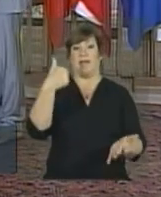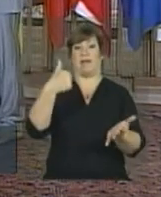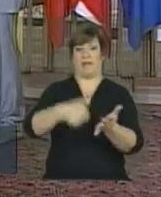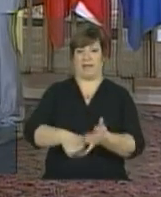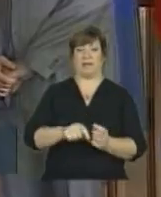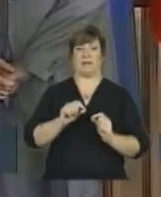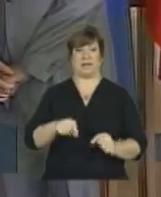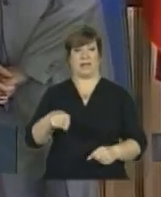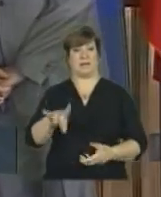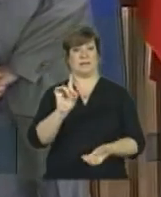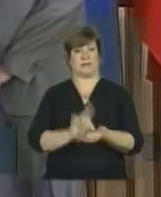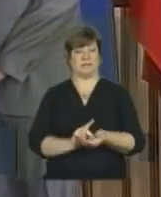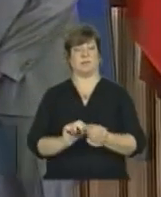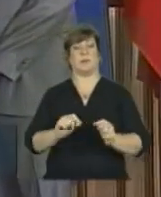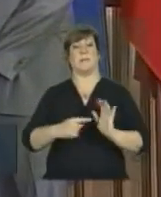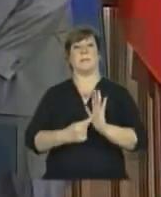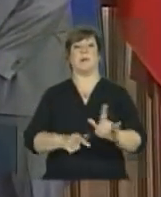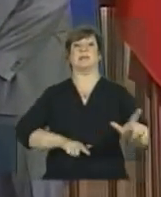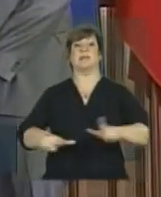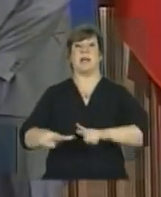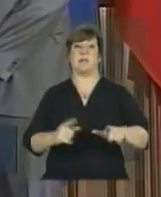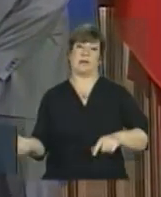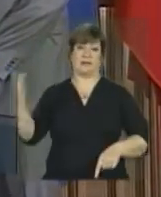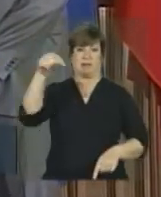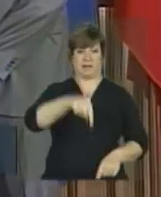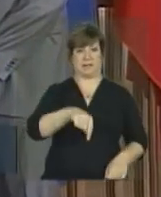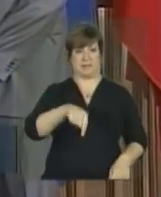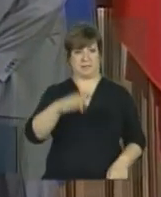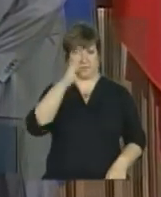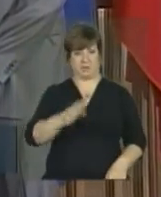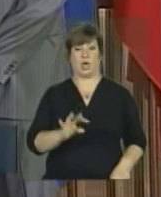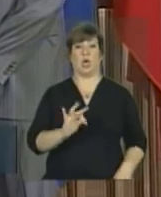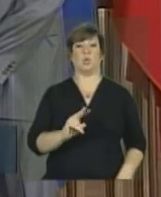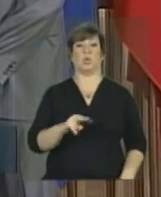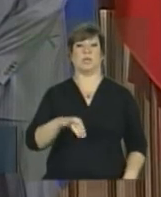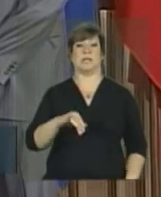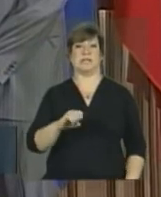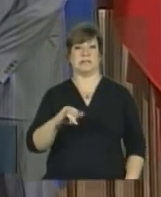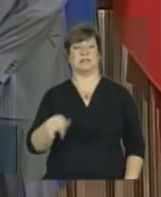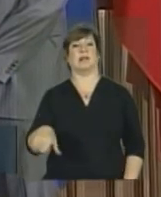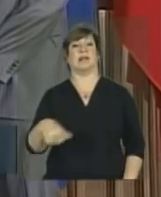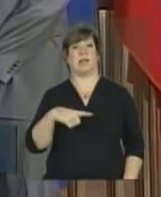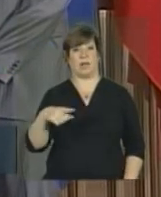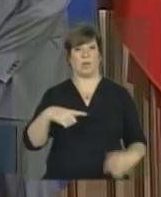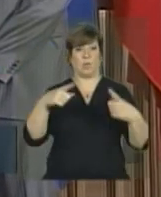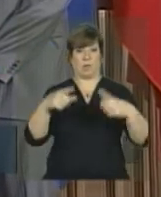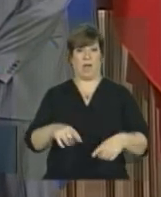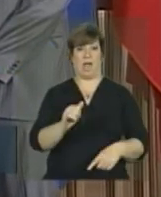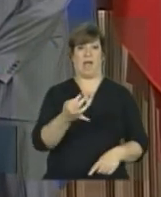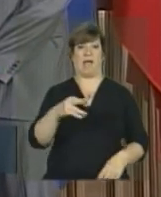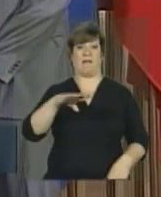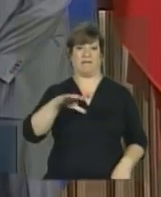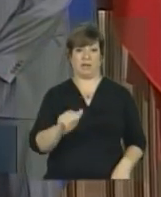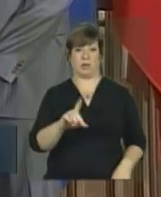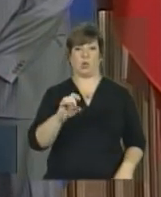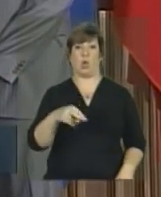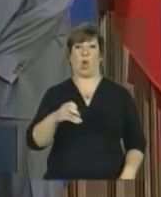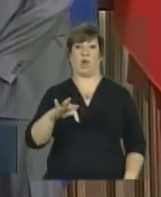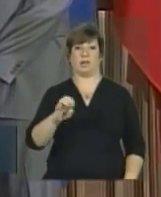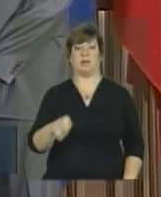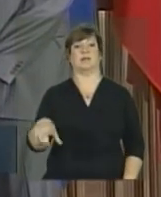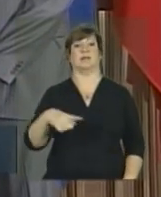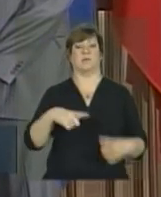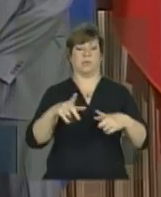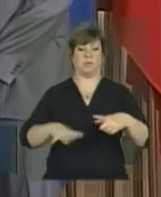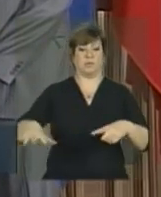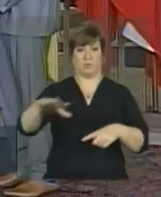que oficializa o seu trabalho no país. A Tunísia é um país da África do Norte e limita-se ao norte